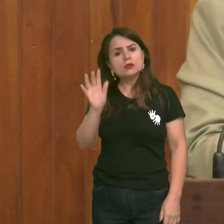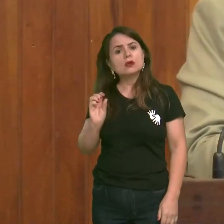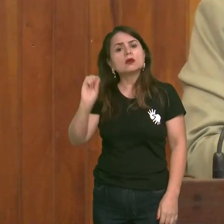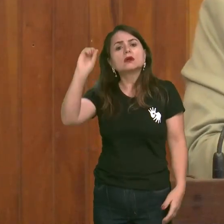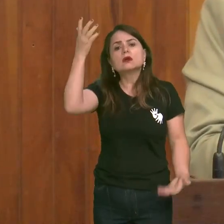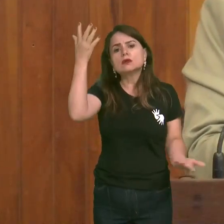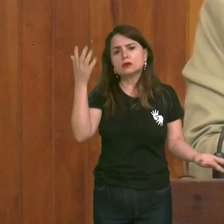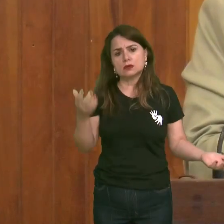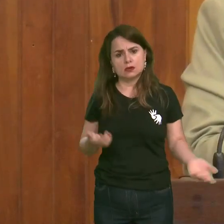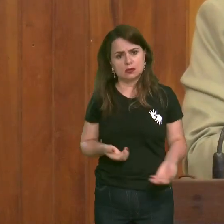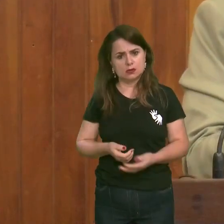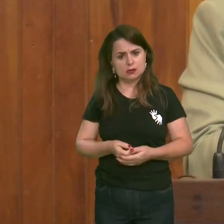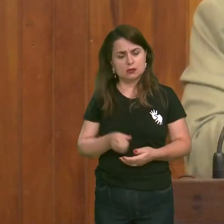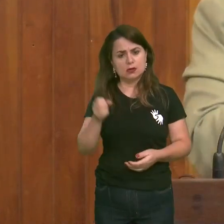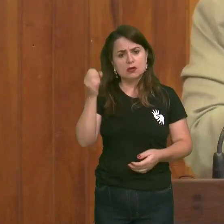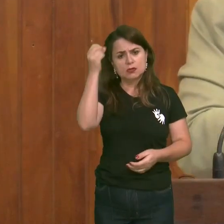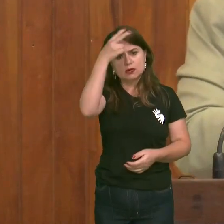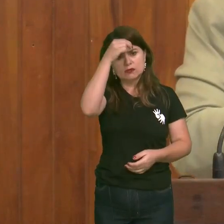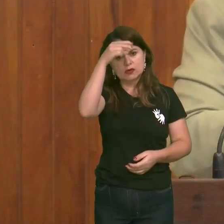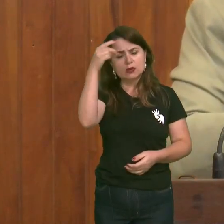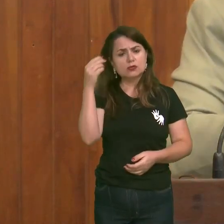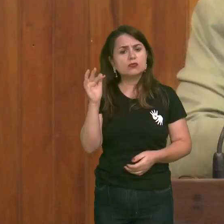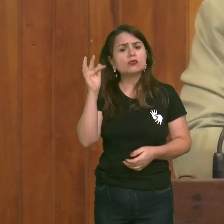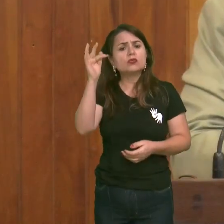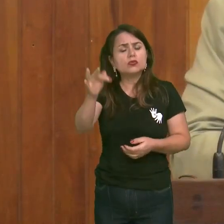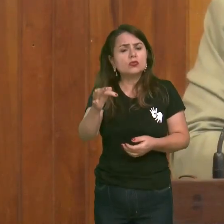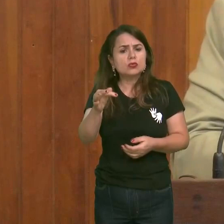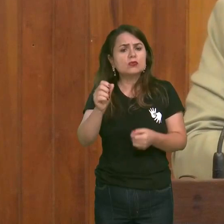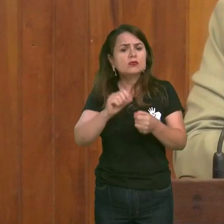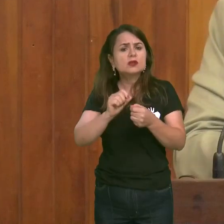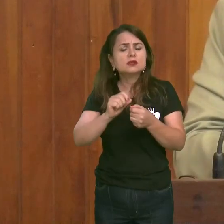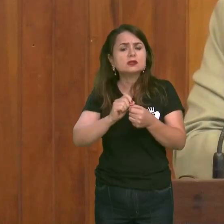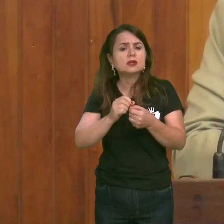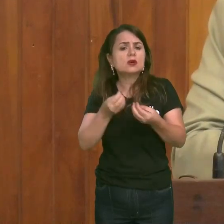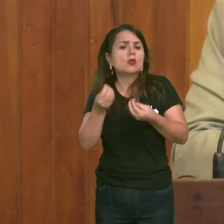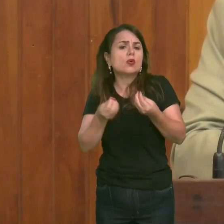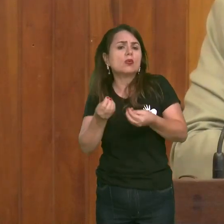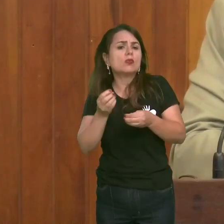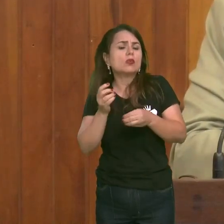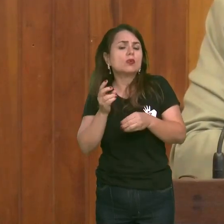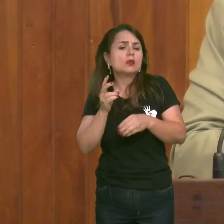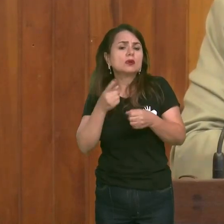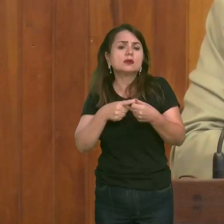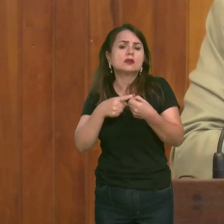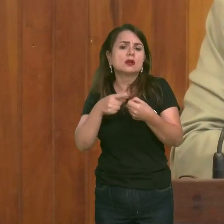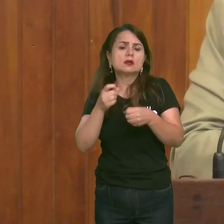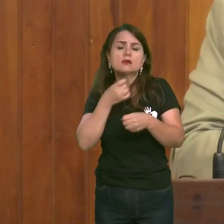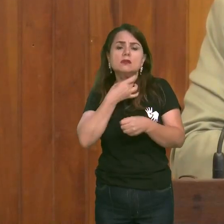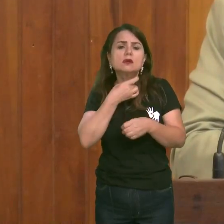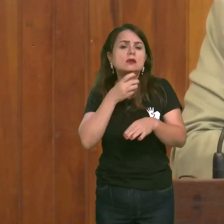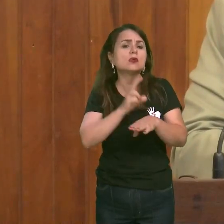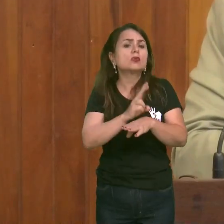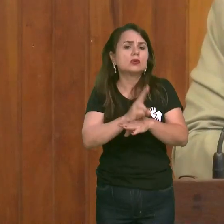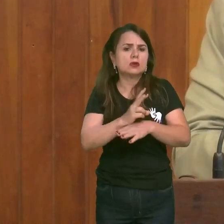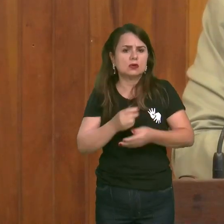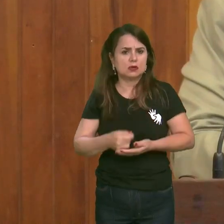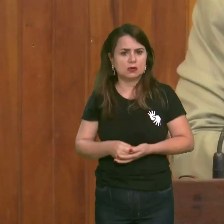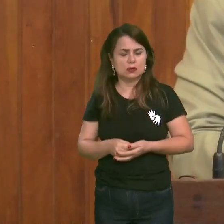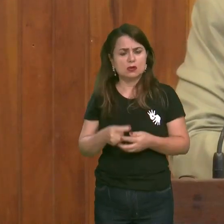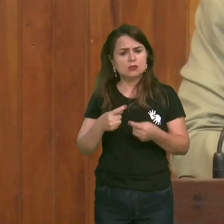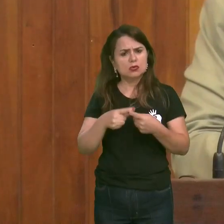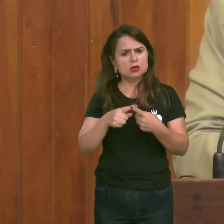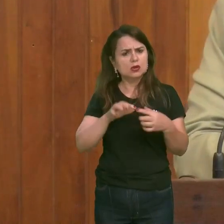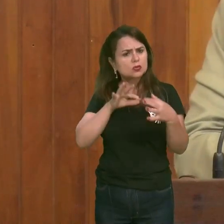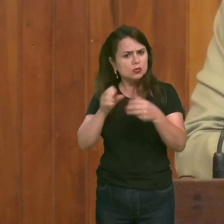os futuros prefeitos vamos fazer na cidade porque tá terceirizando tudo só